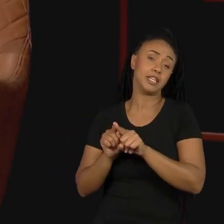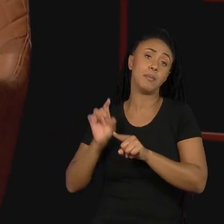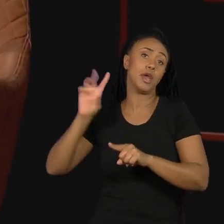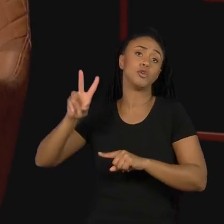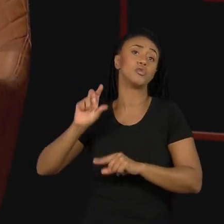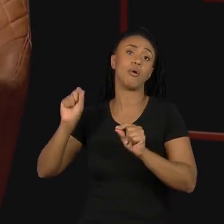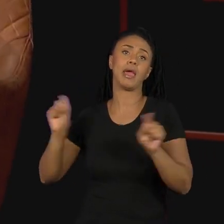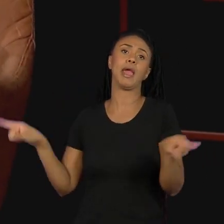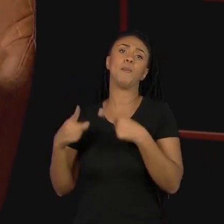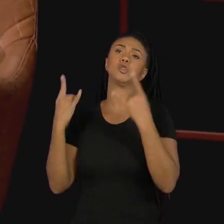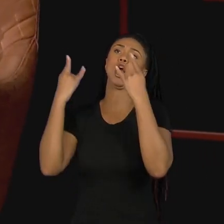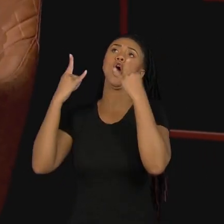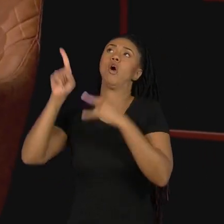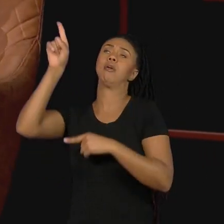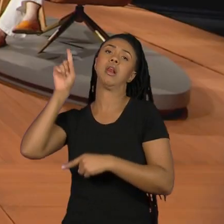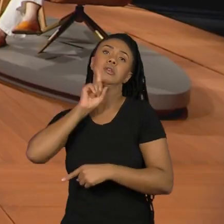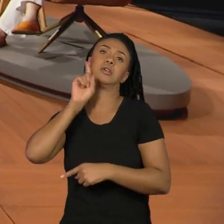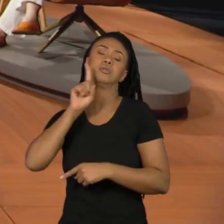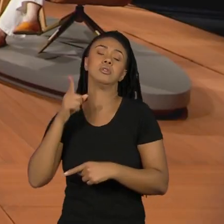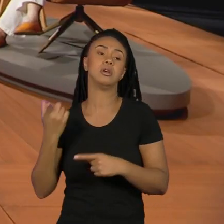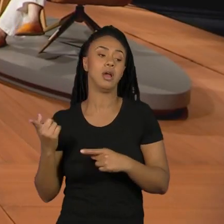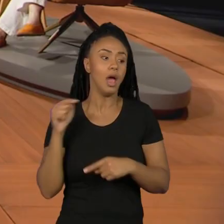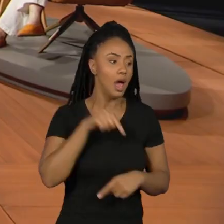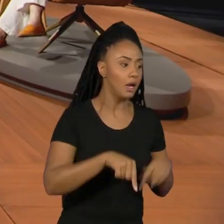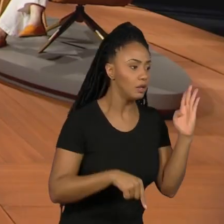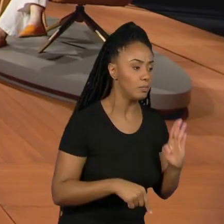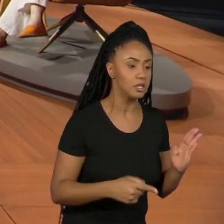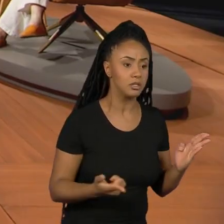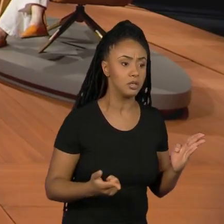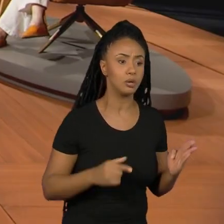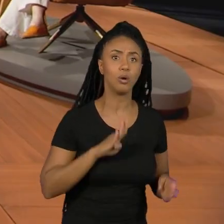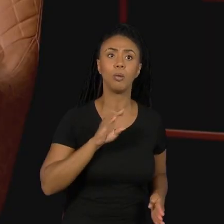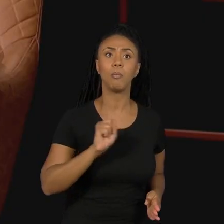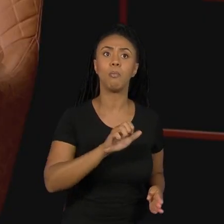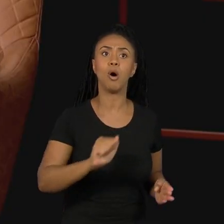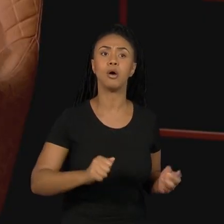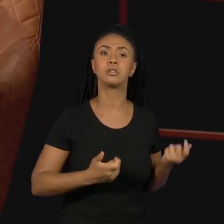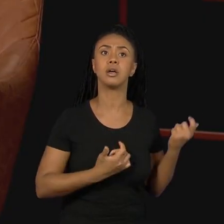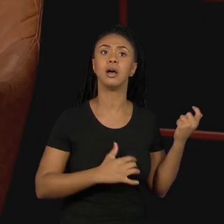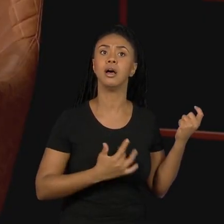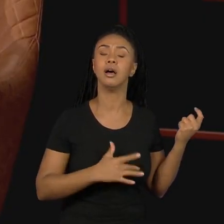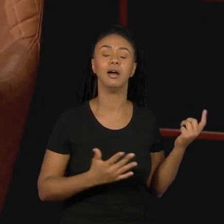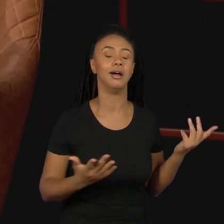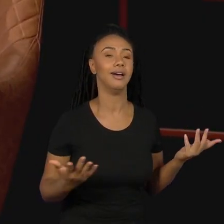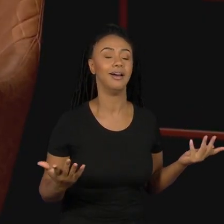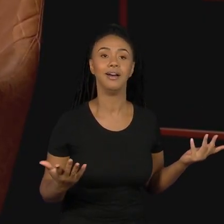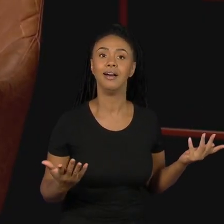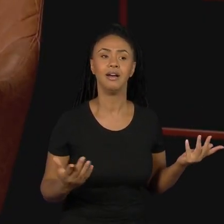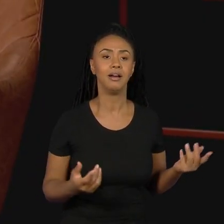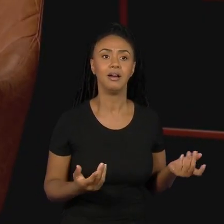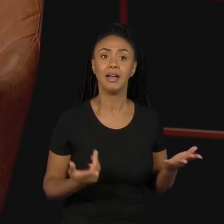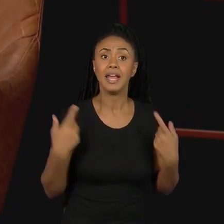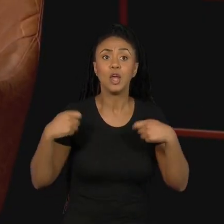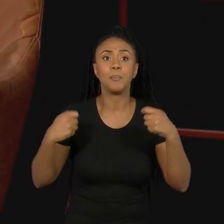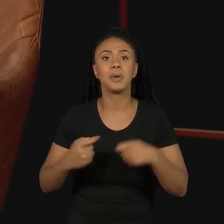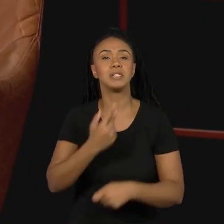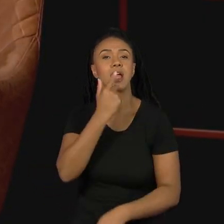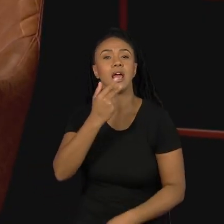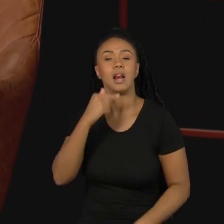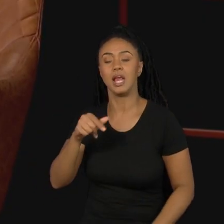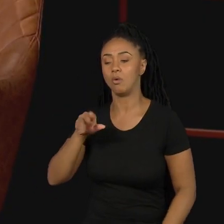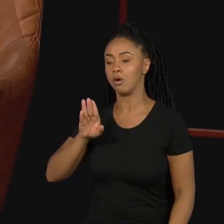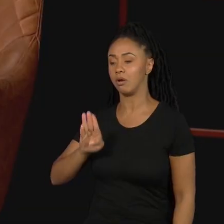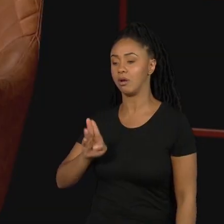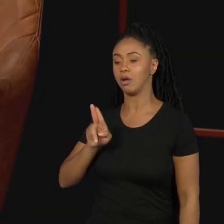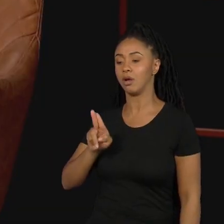rock and roll. E cresci com a bossa nova, cara. Sim. Isso era um absurdo. Eu recusei aprender búlgaro, podia ter o russo, porque